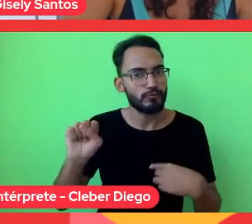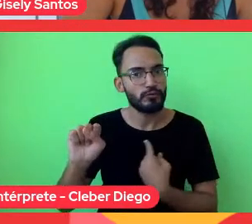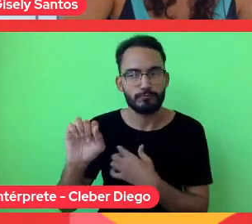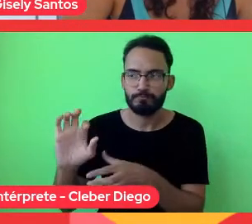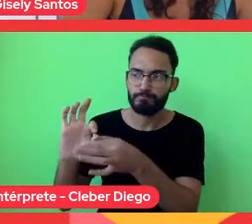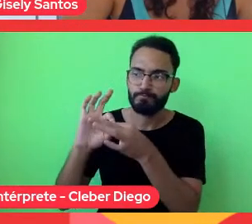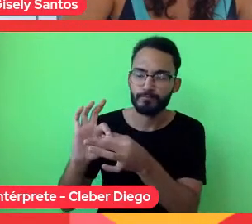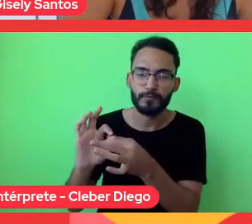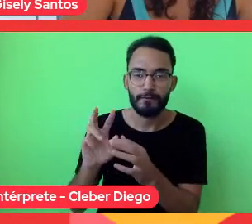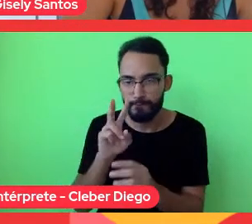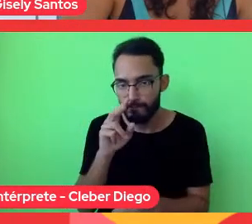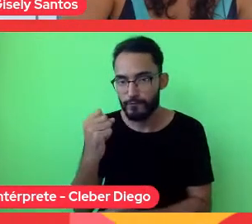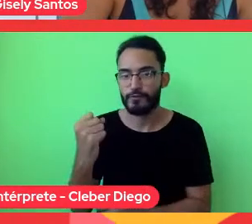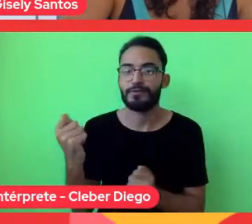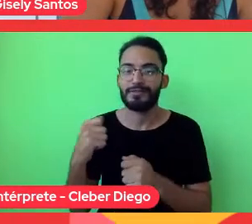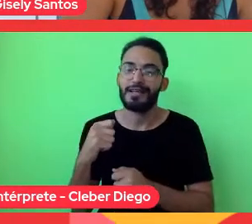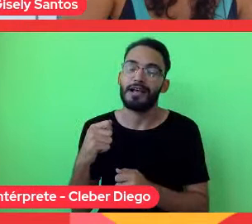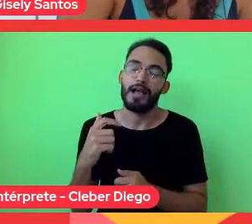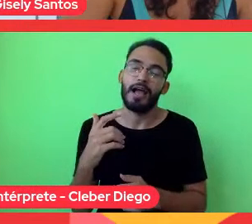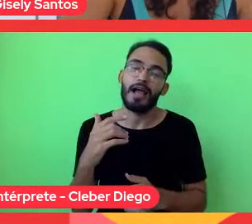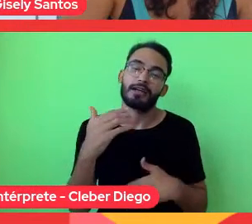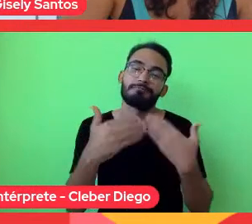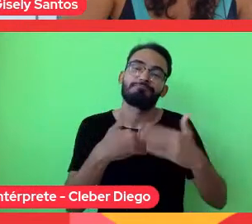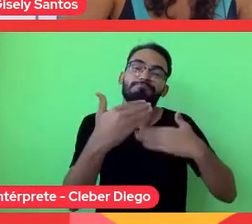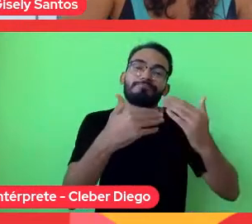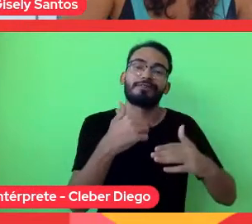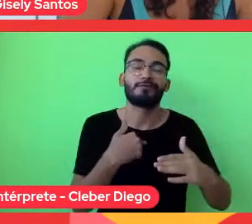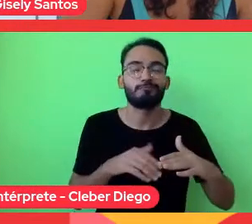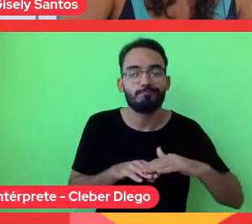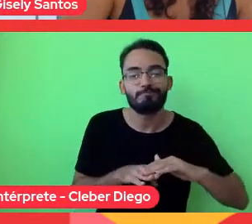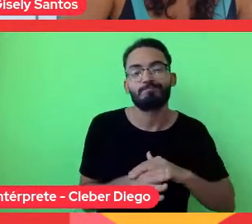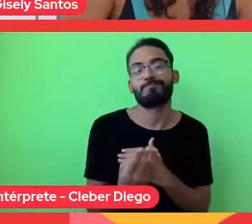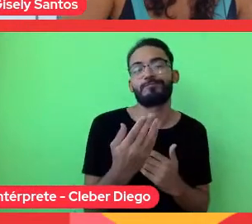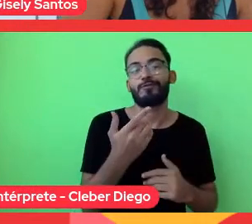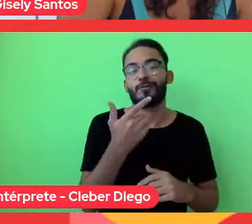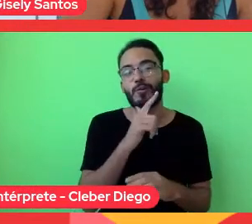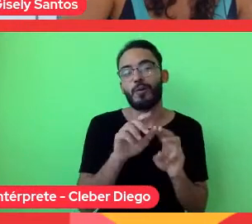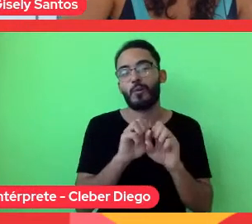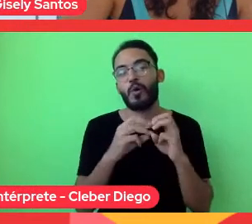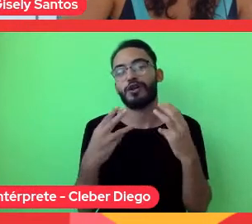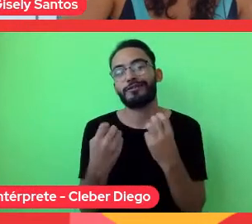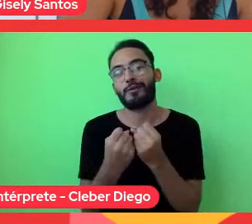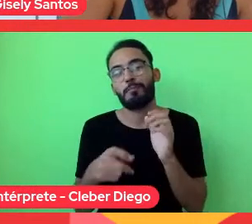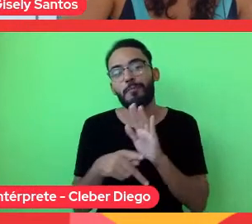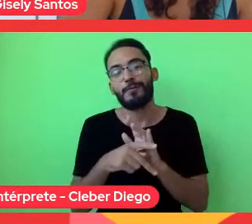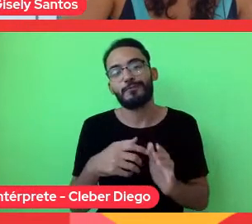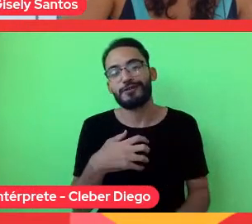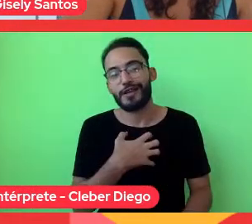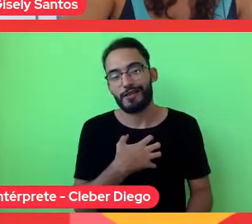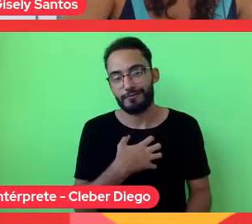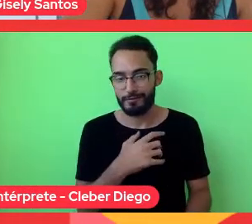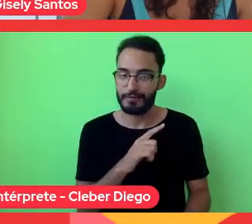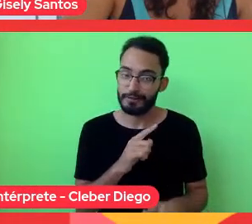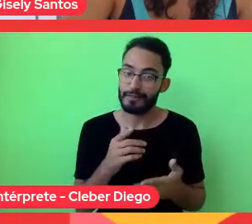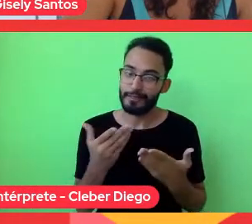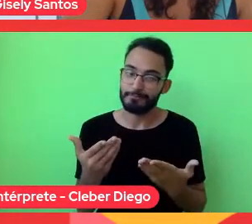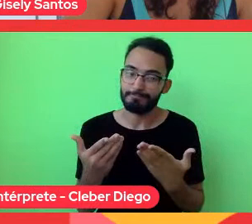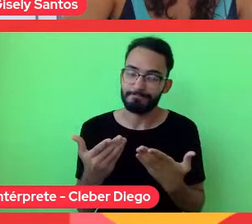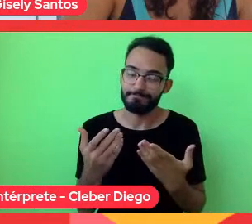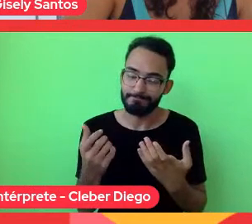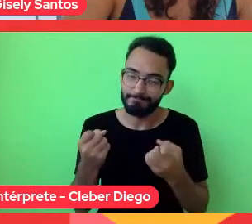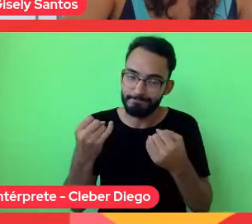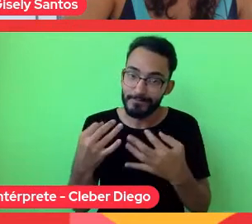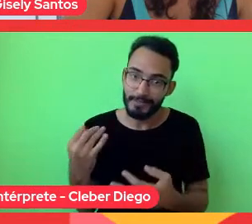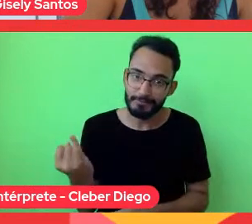conseguir voar solo, né, e conduzir os workshops à sua maneira. Então também tem isso, né, como parte da